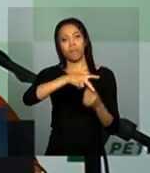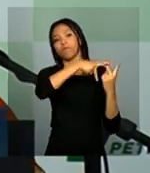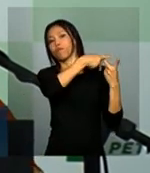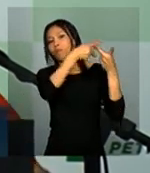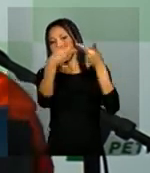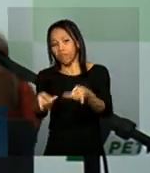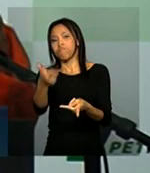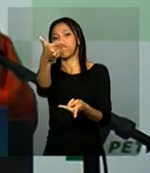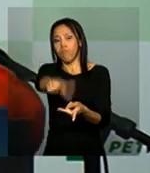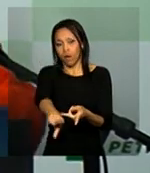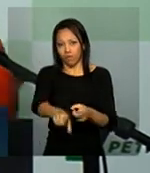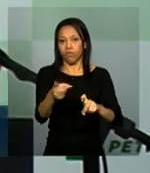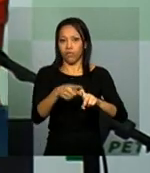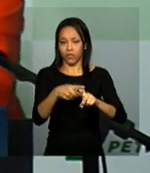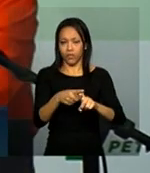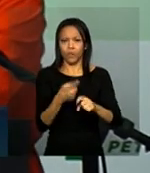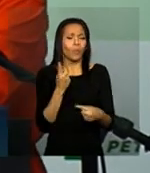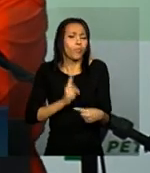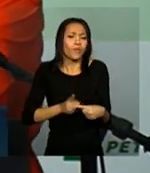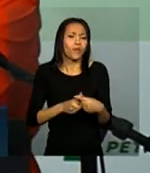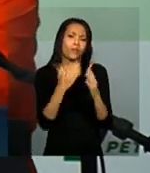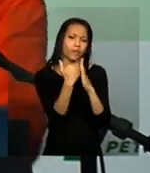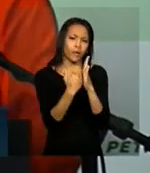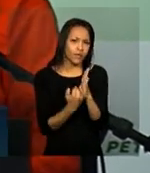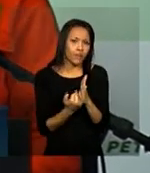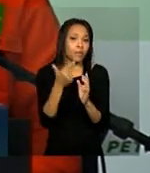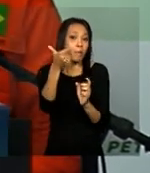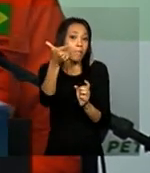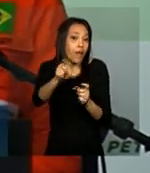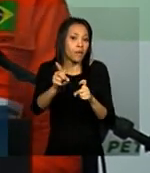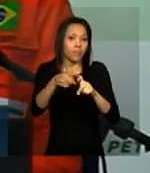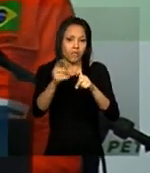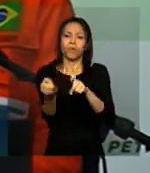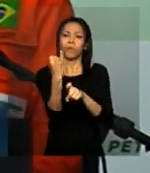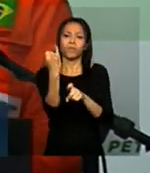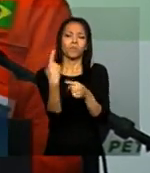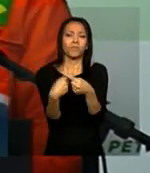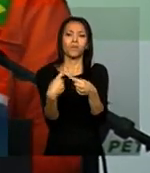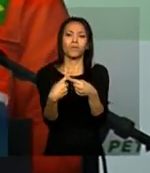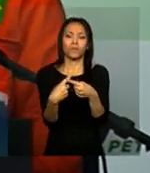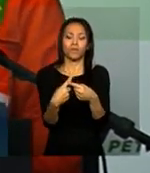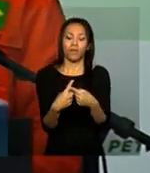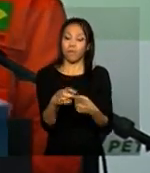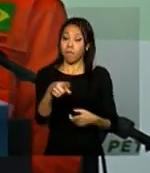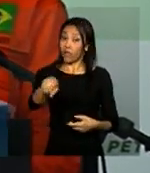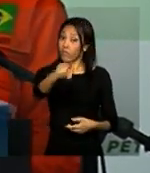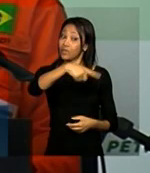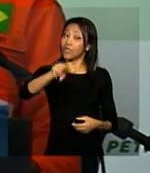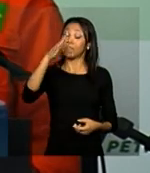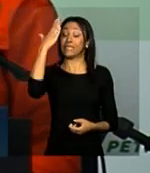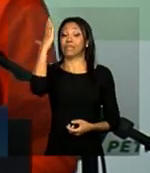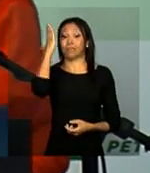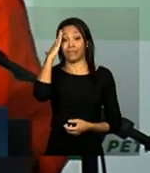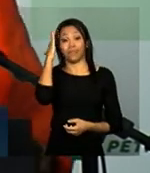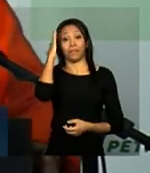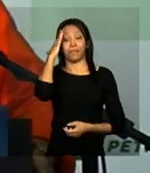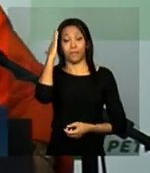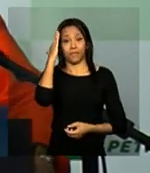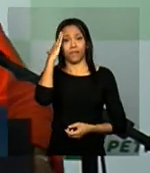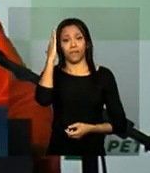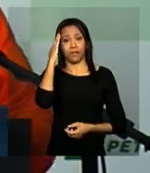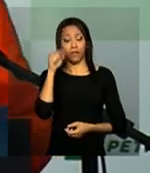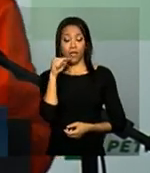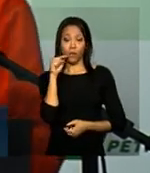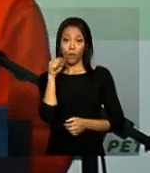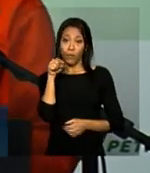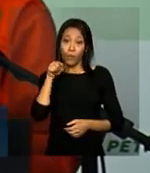a diferença. Por que que o Mais Médico é importante? Para você ter uma ideia, para vocês terem uma ideia, Com